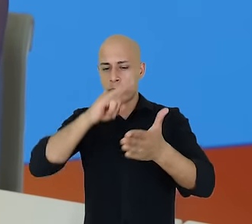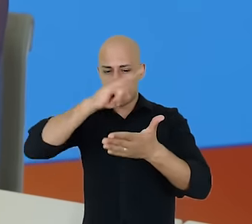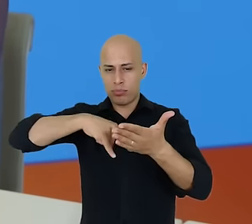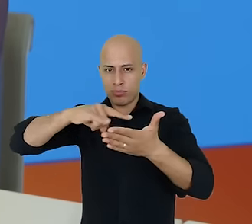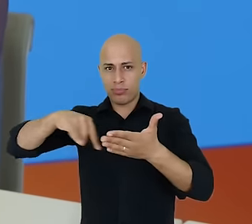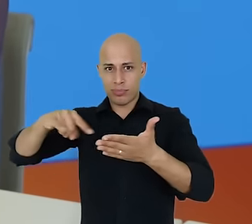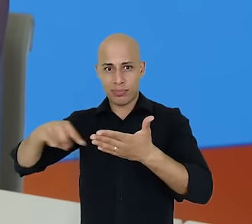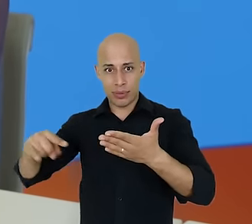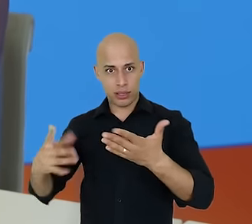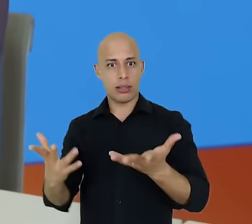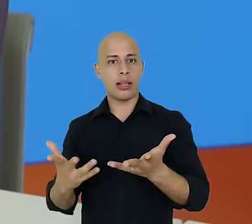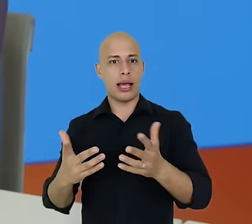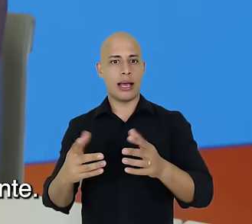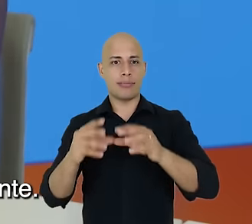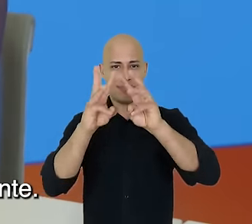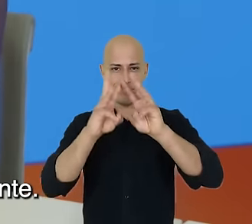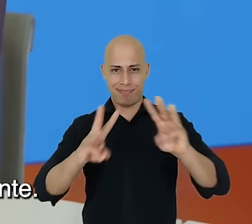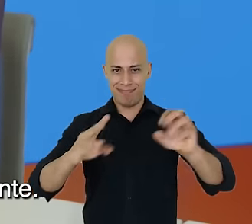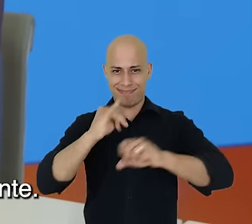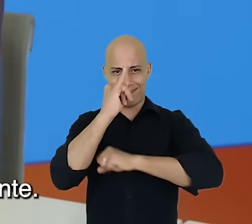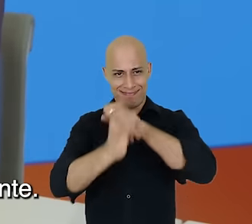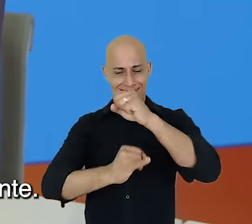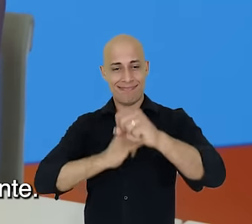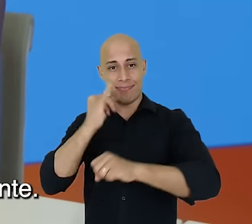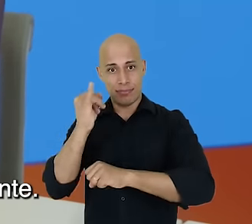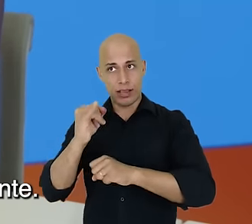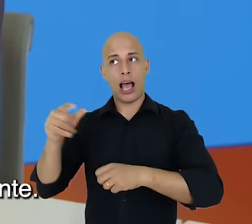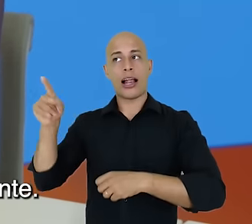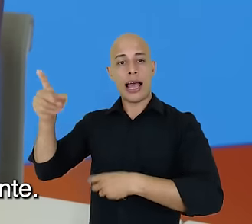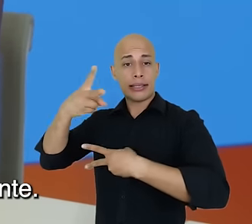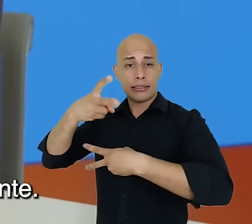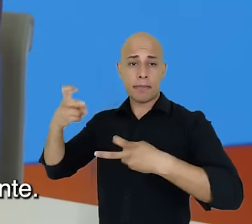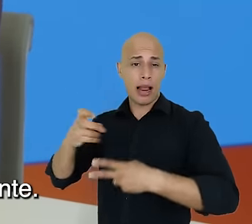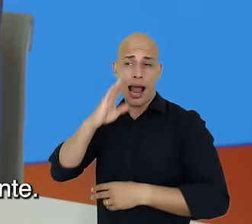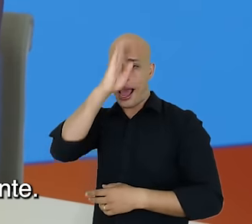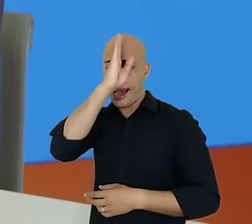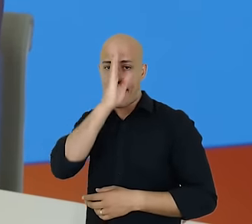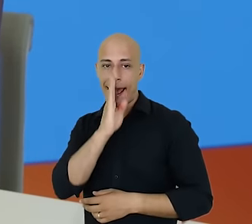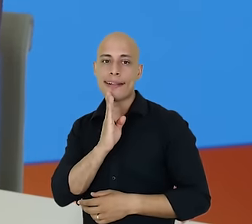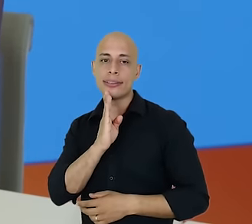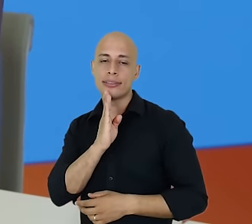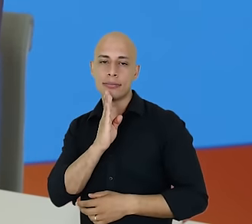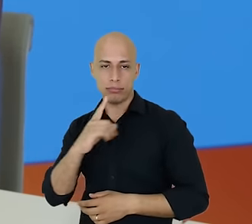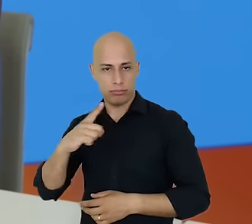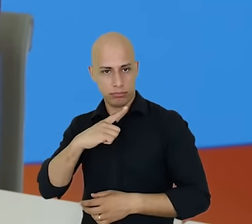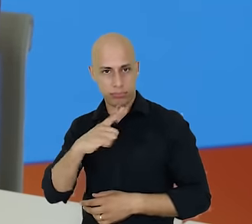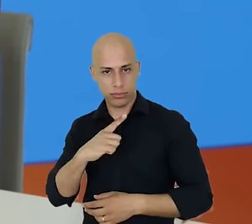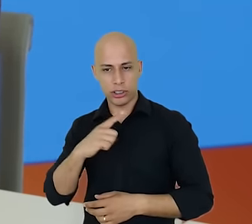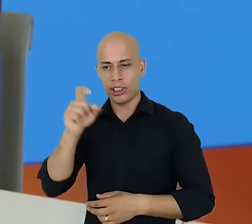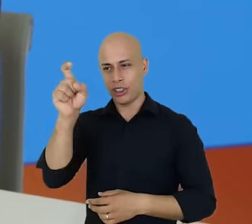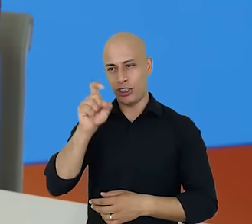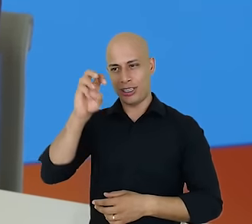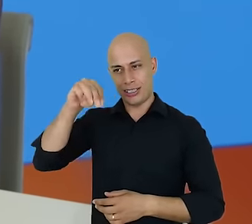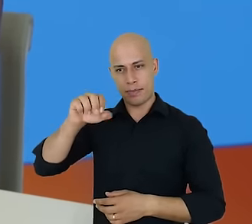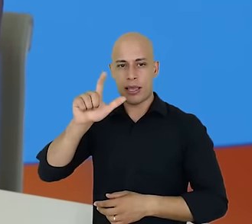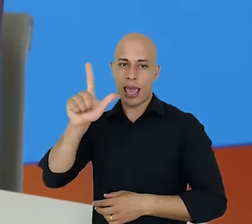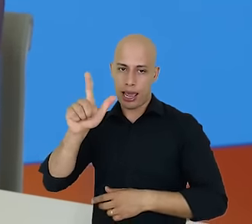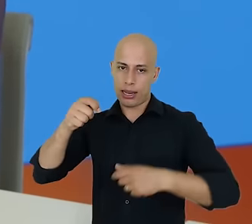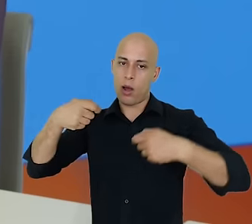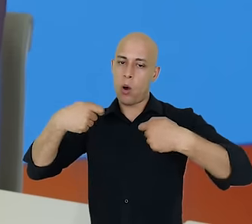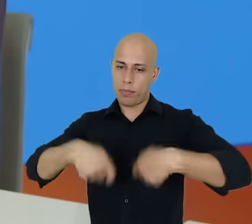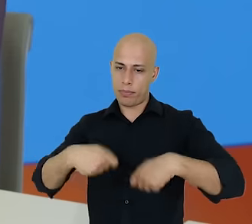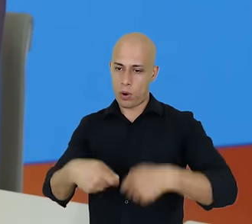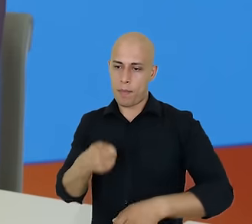tenho guardar ele durante 5 anos o cebra Traz esse serviço gratuitamente é claro que aí eu no dia a dia